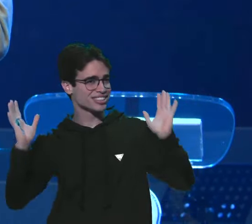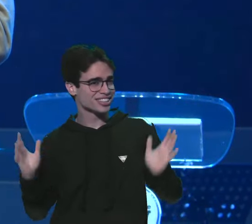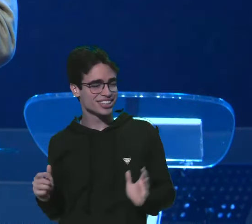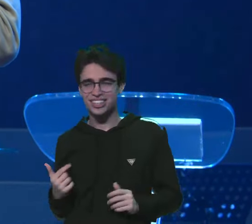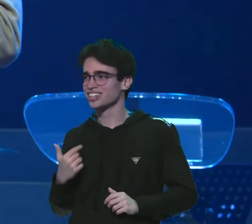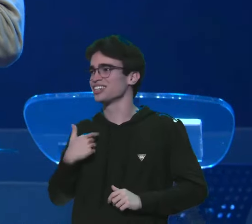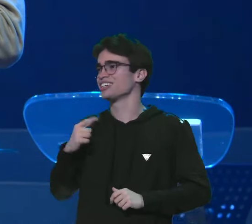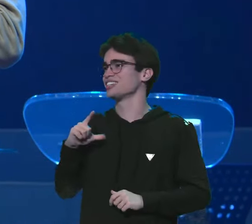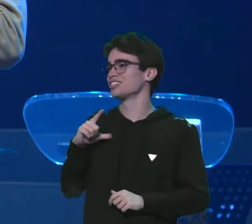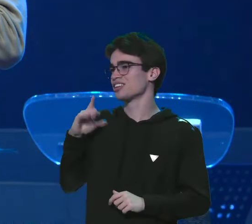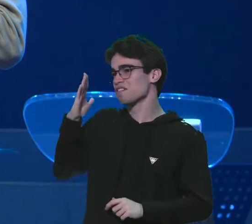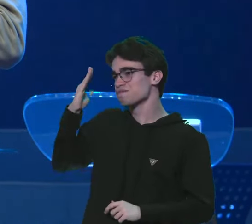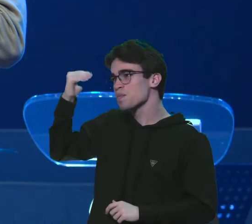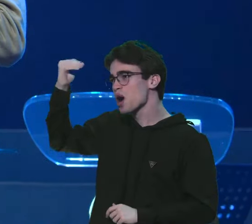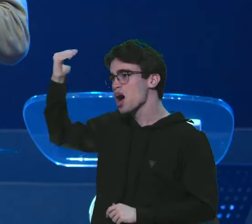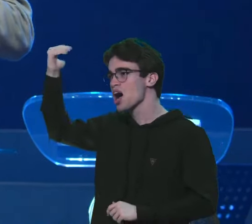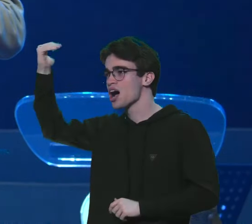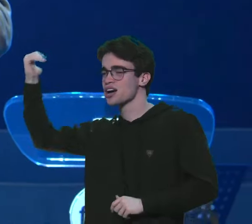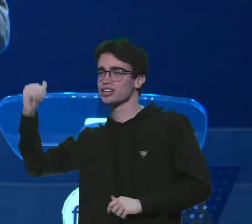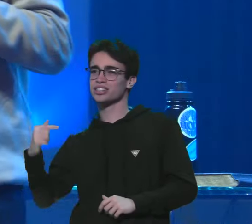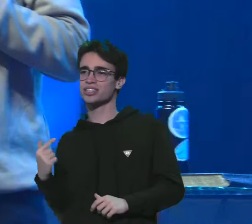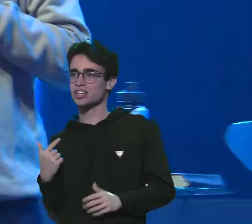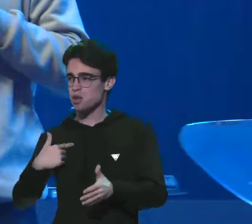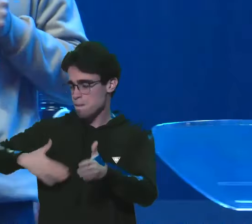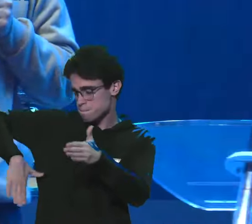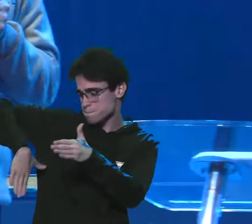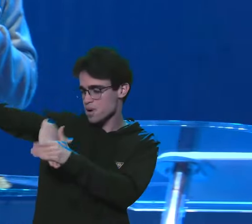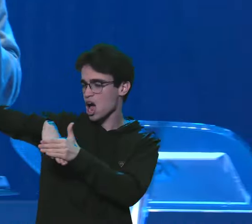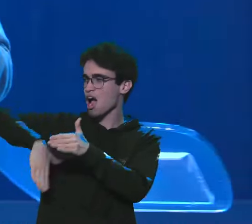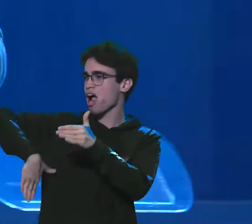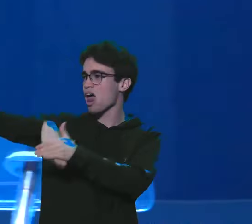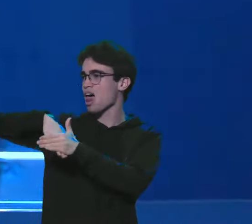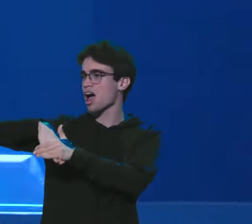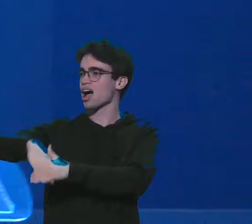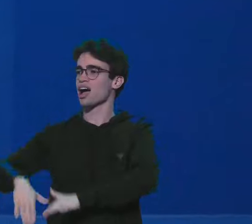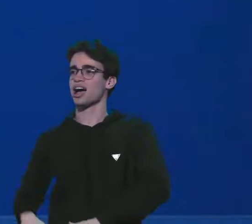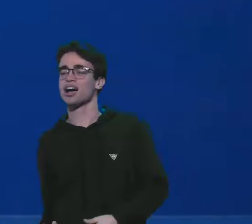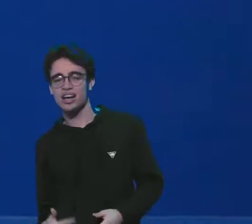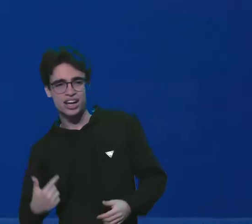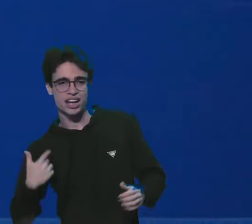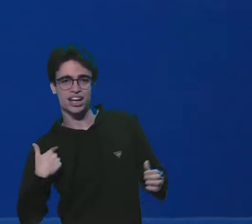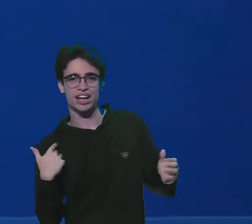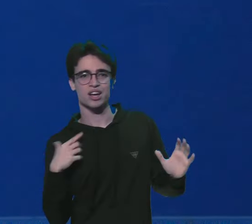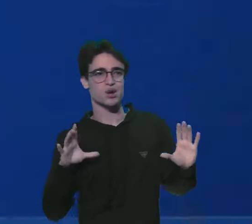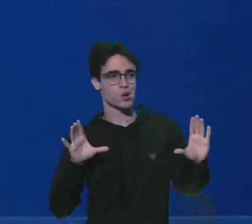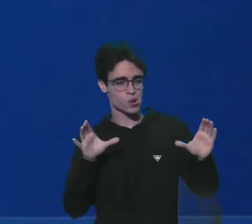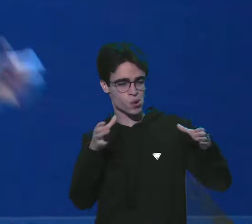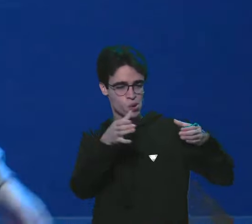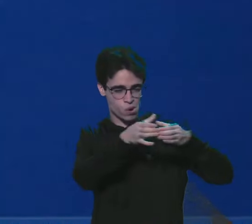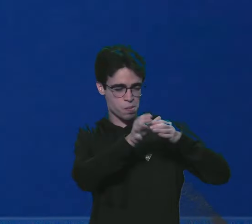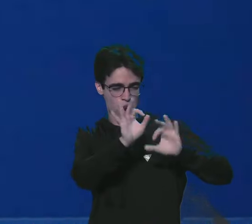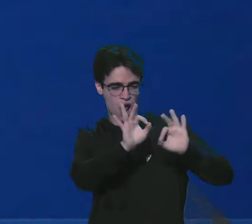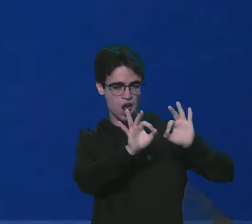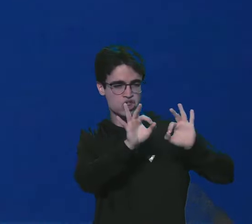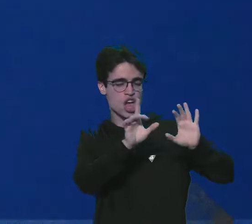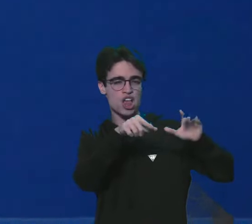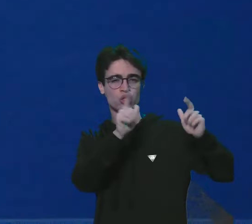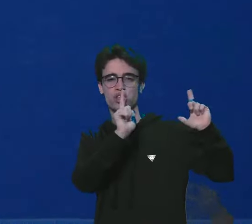Eu fazia algum sucesso com as meninas. Eu jogava bola. Eu fazia parte de uma torcida